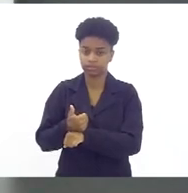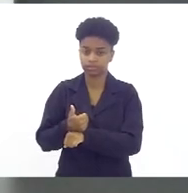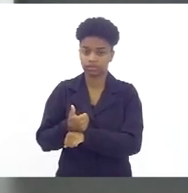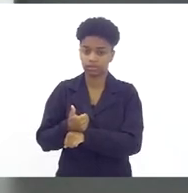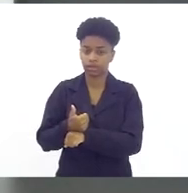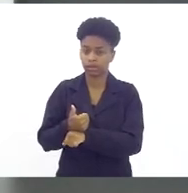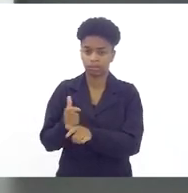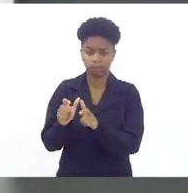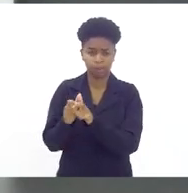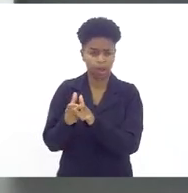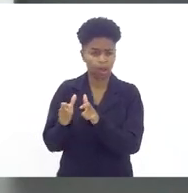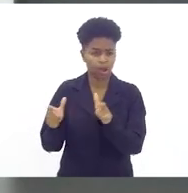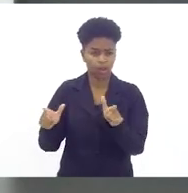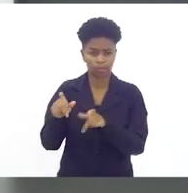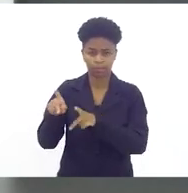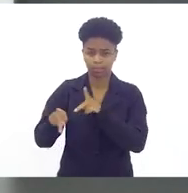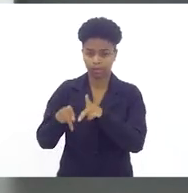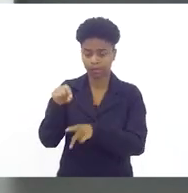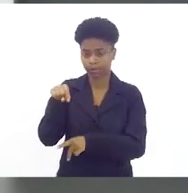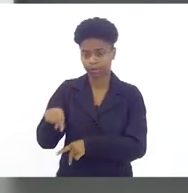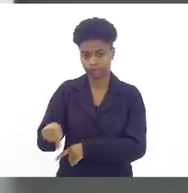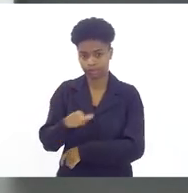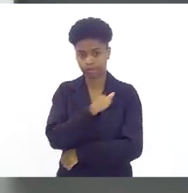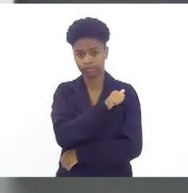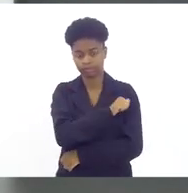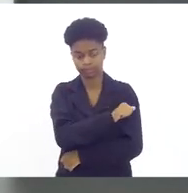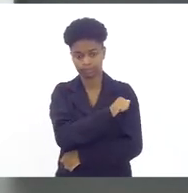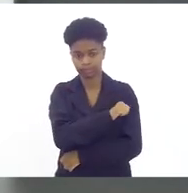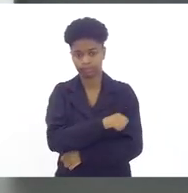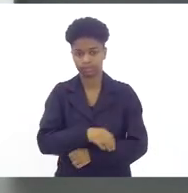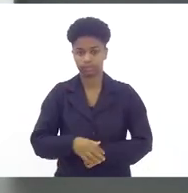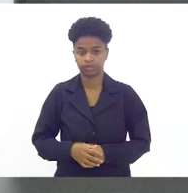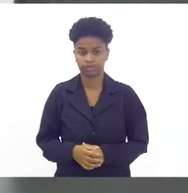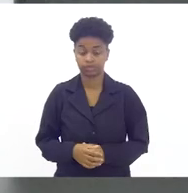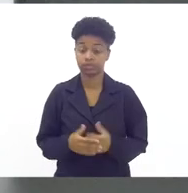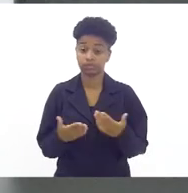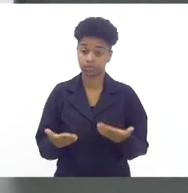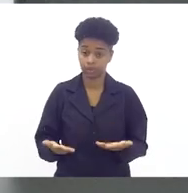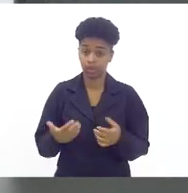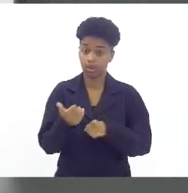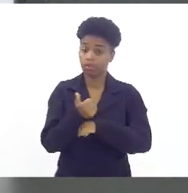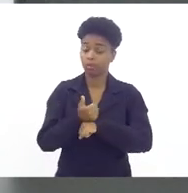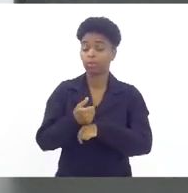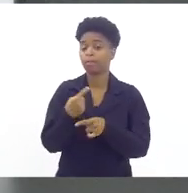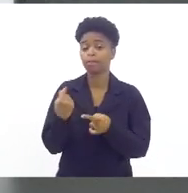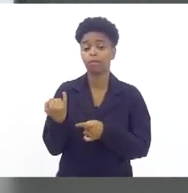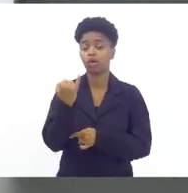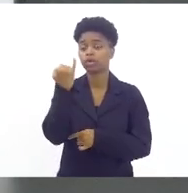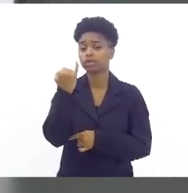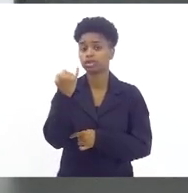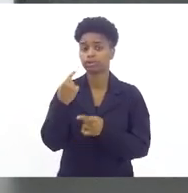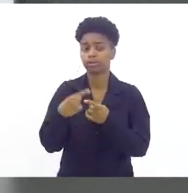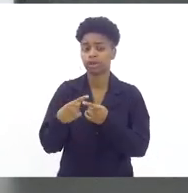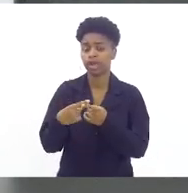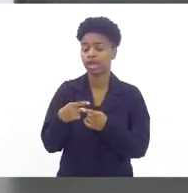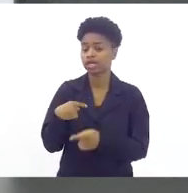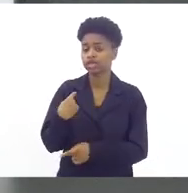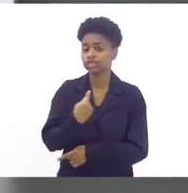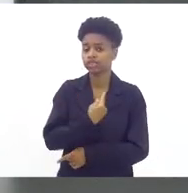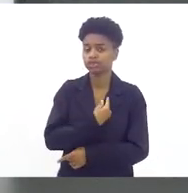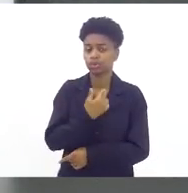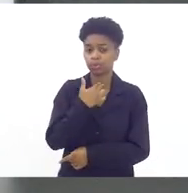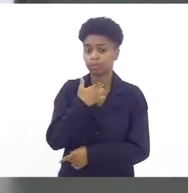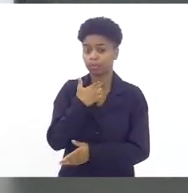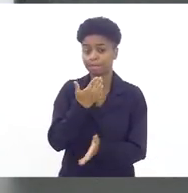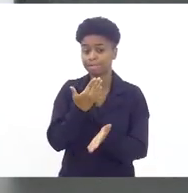população desse estado e a carreira ela é importante para que nós não percamos